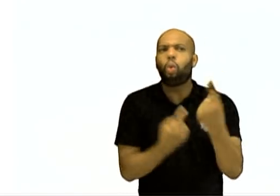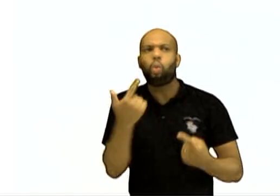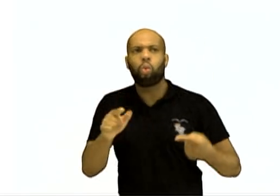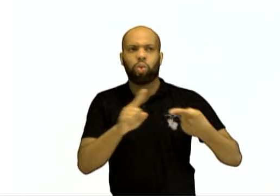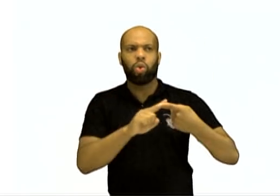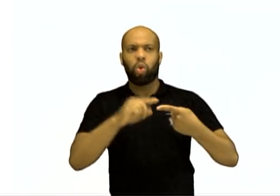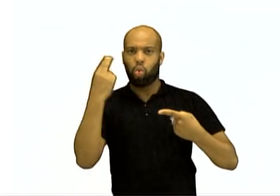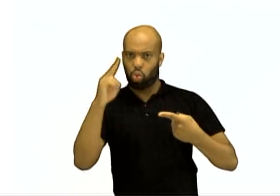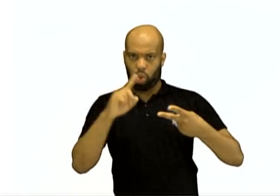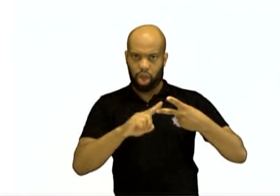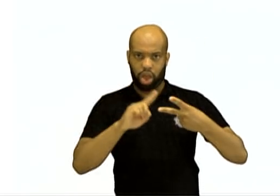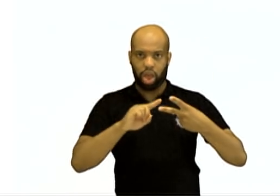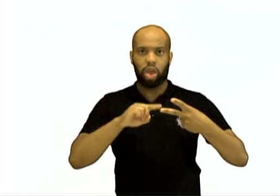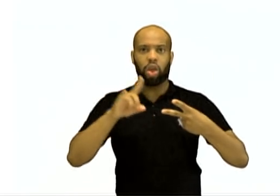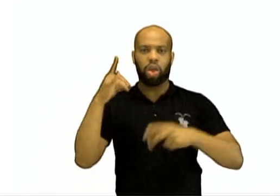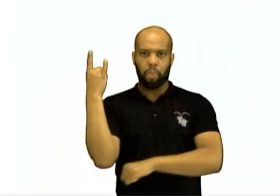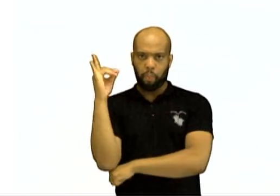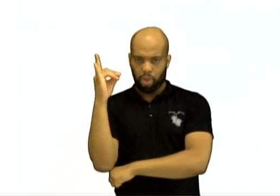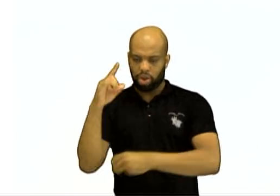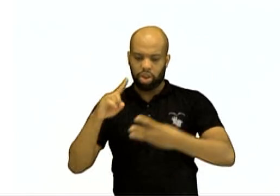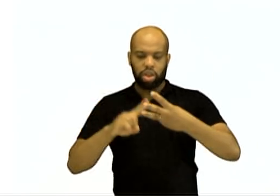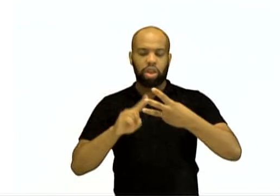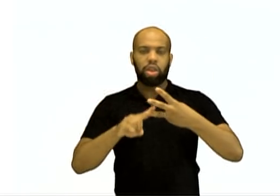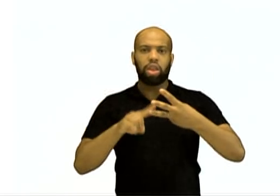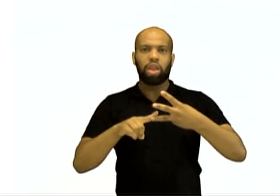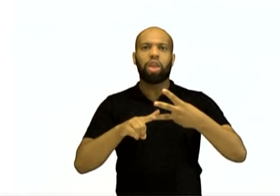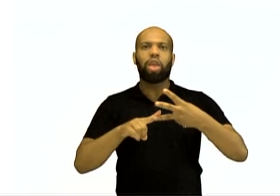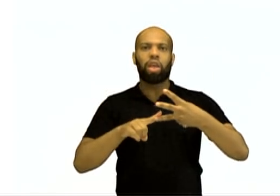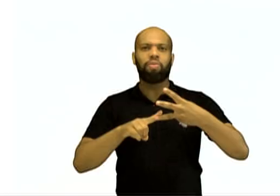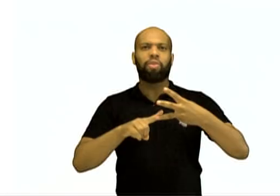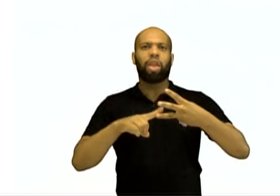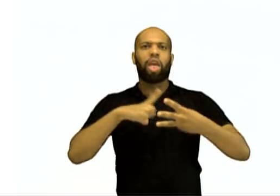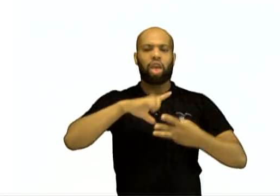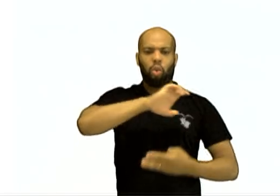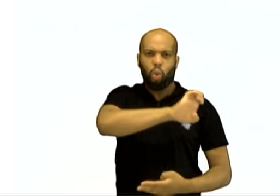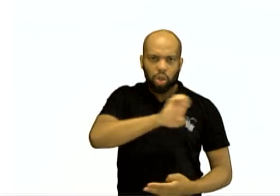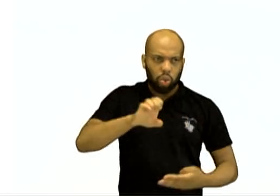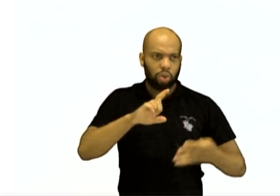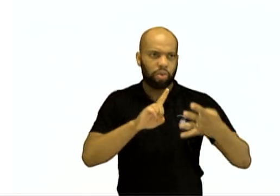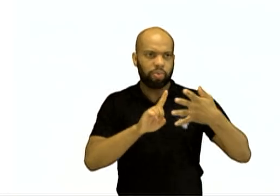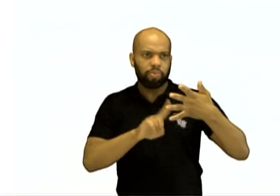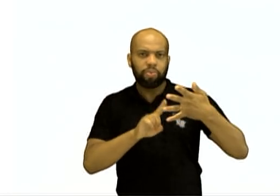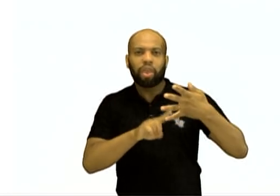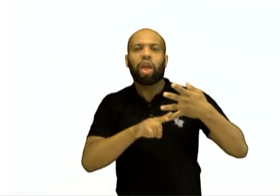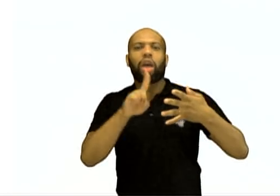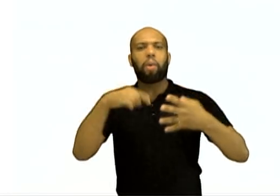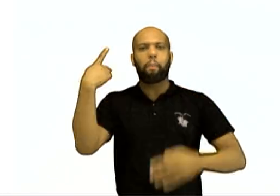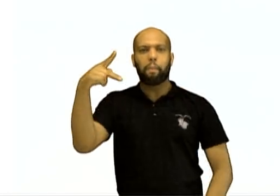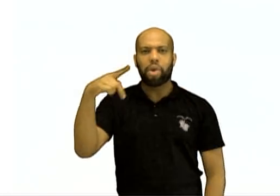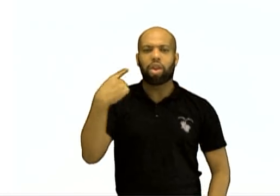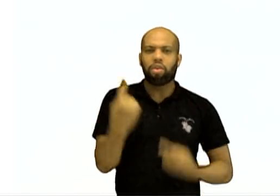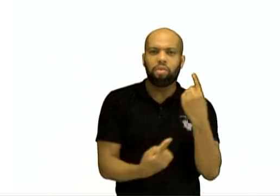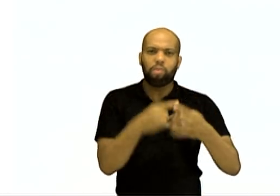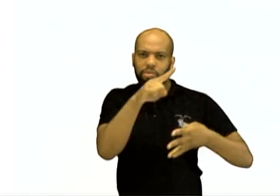letra B, Bolívia, letra C, Equador ou letra D, do Paraguai. Vai lá, é com vocês, a gente já volta.